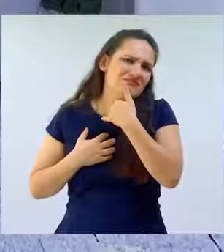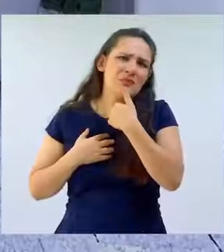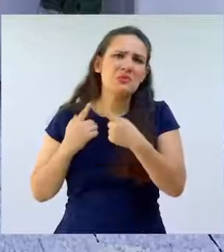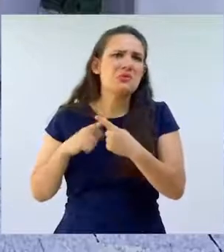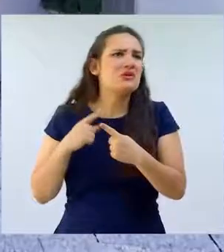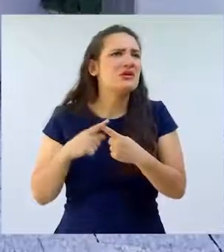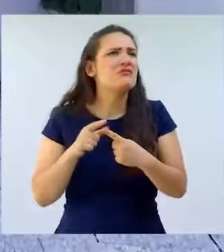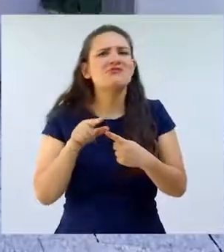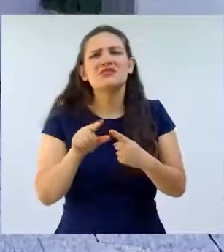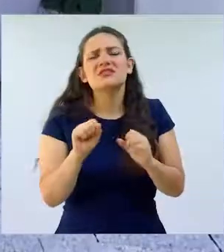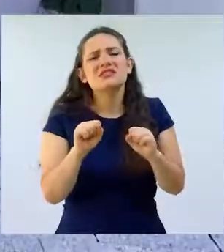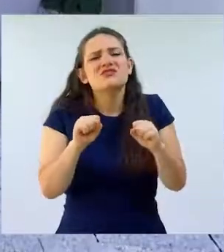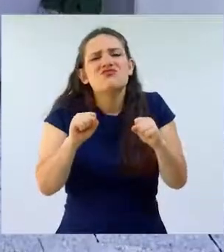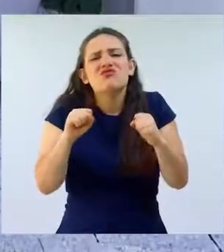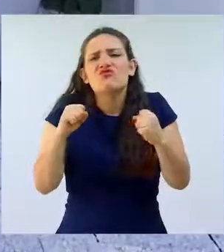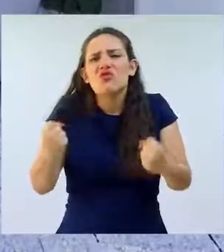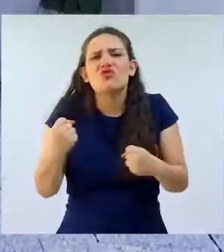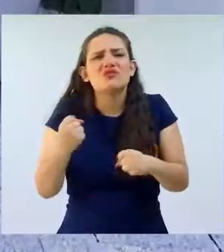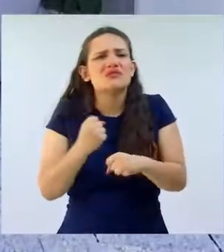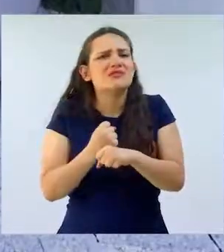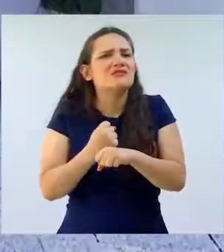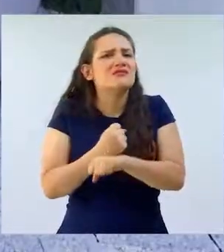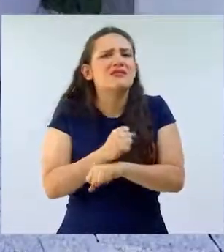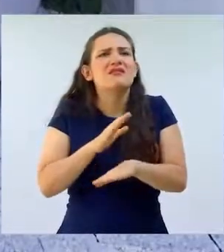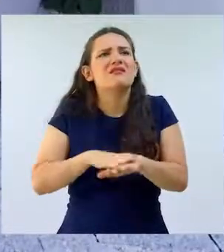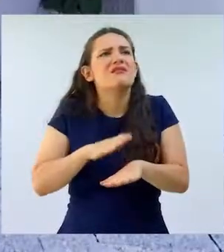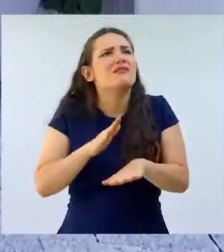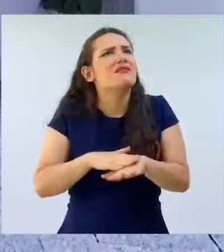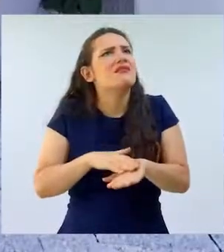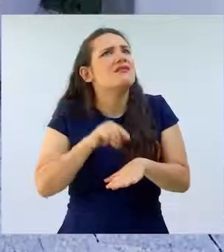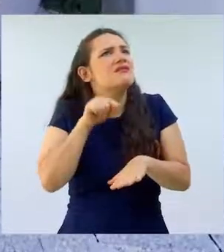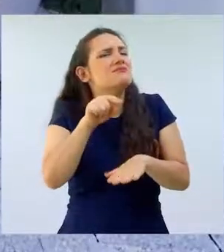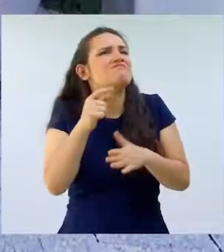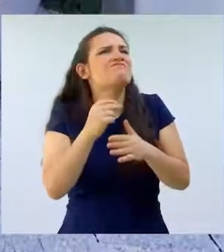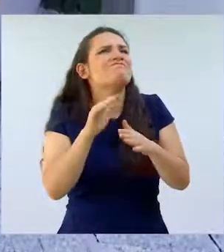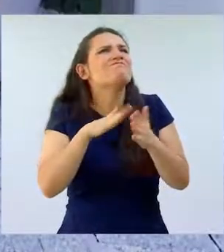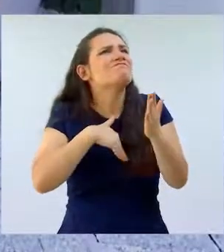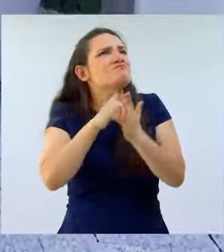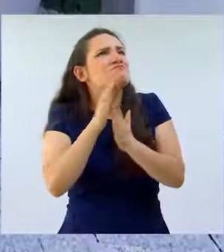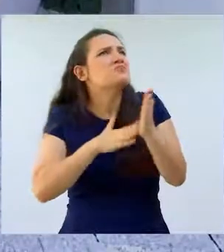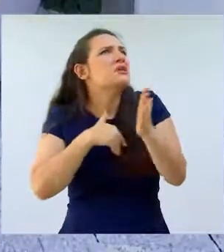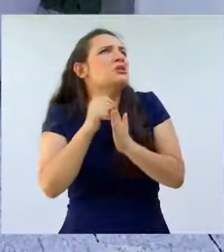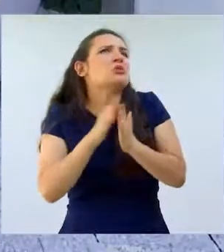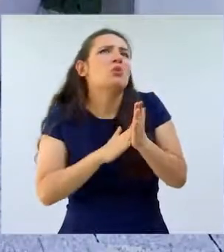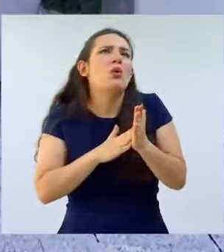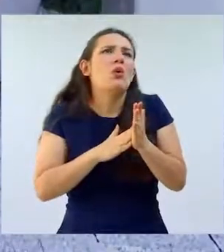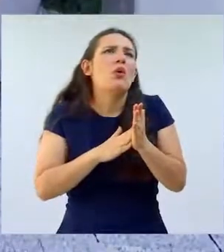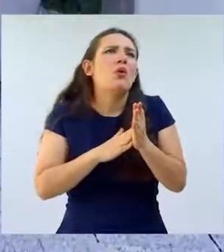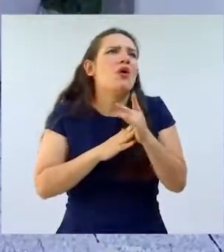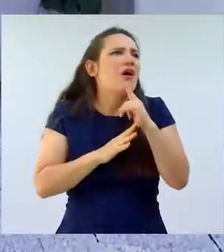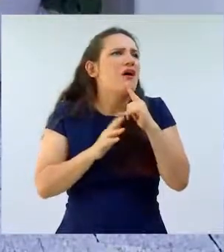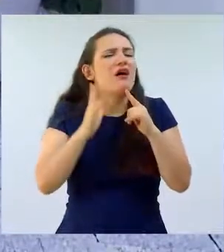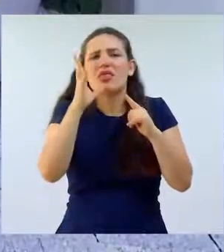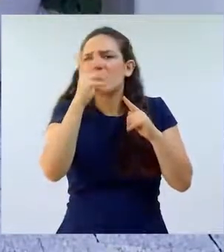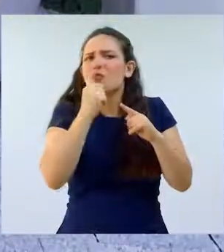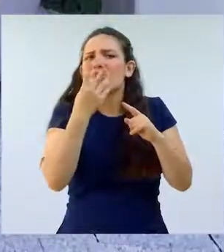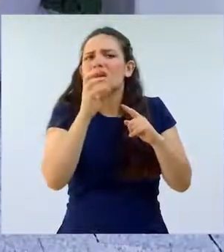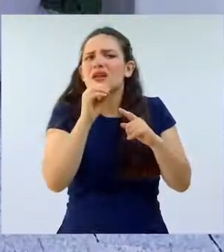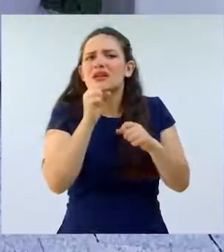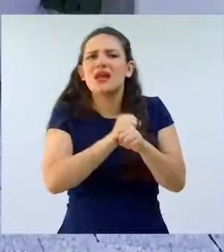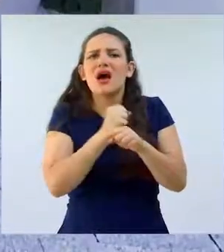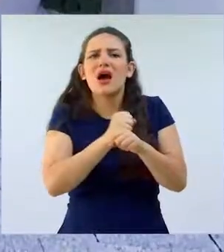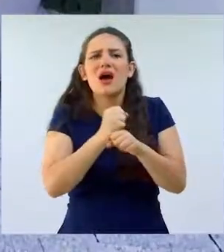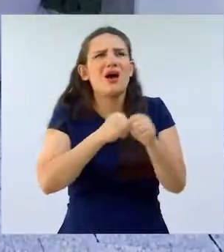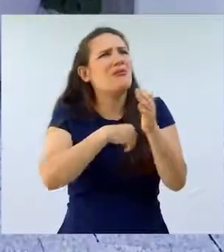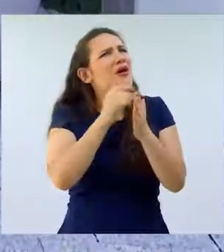imaginar, porque é uma... Pensa só, eu tinha acabado de conhecer uma senhora, eu não sei nem quantos anos faz que apagaram, acho que foi em